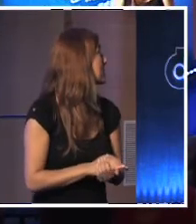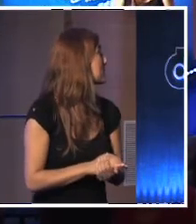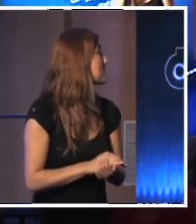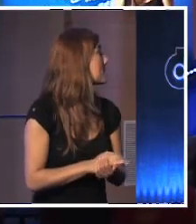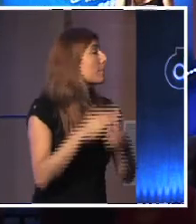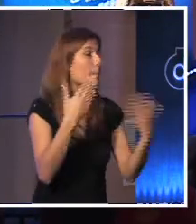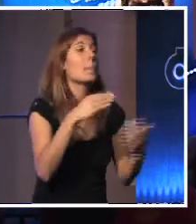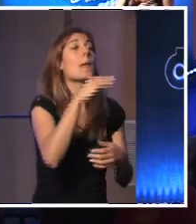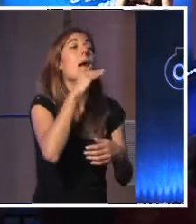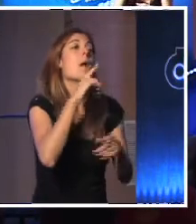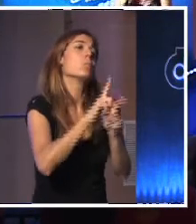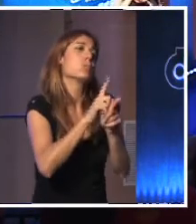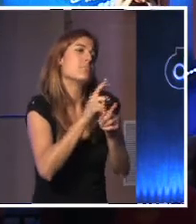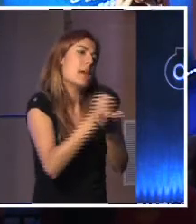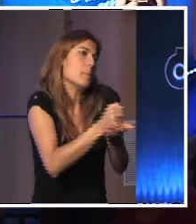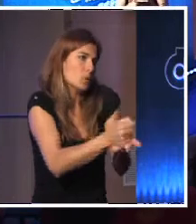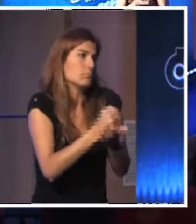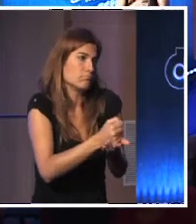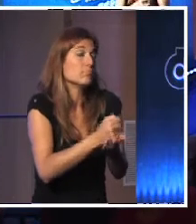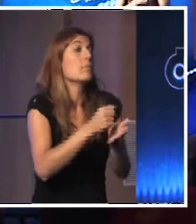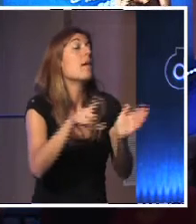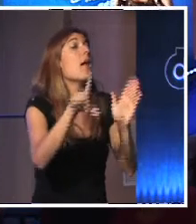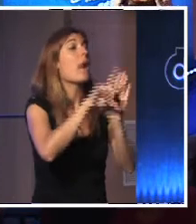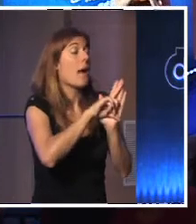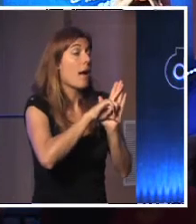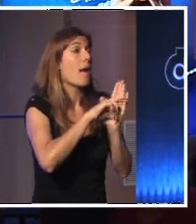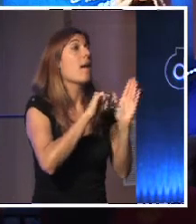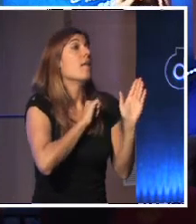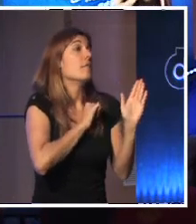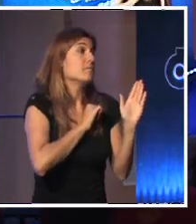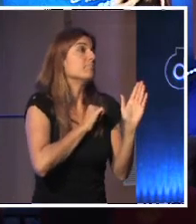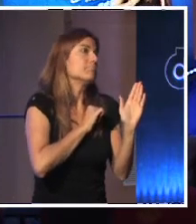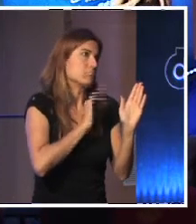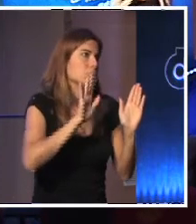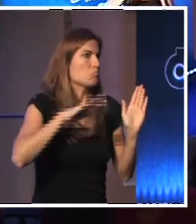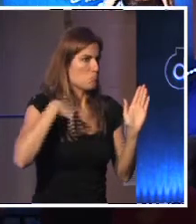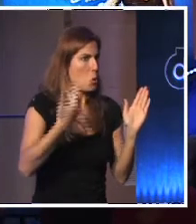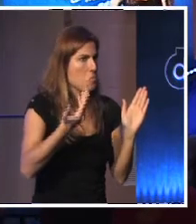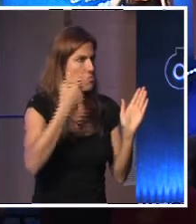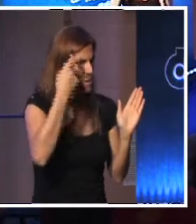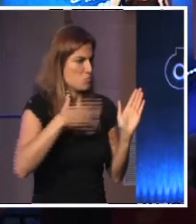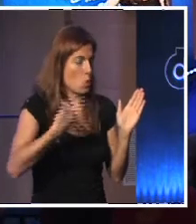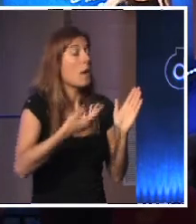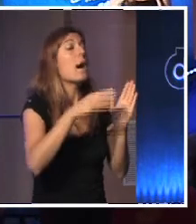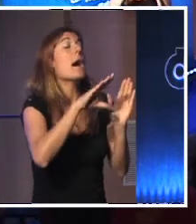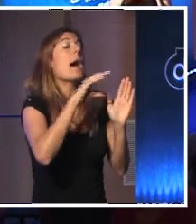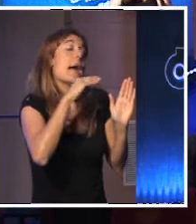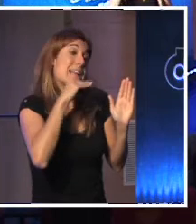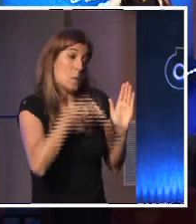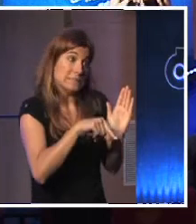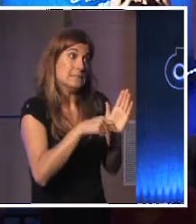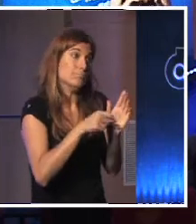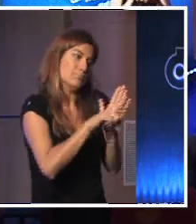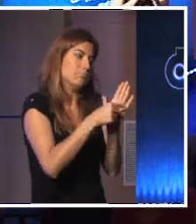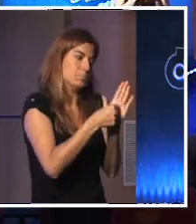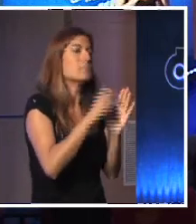São considerados cães de assistência. A nossa lei, eu penso que já permite que os cães de assistência possam